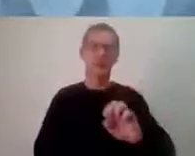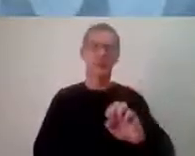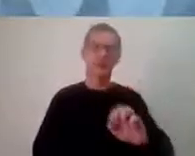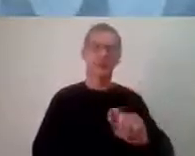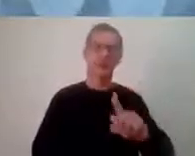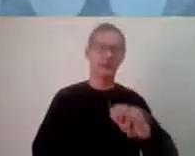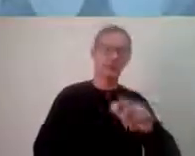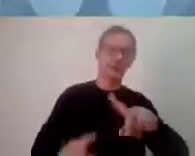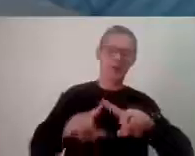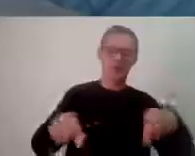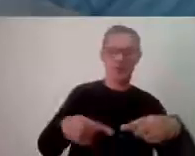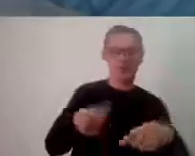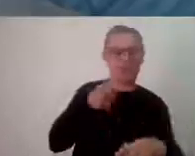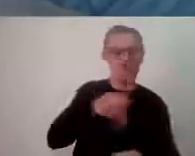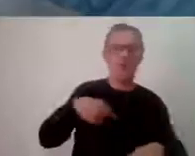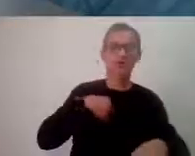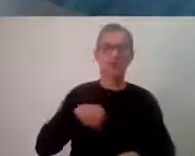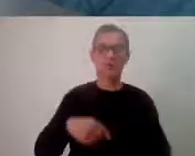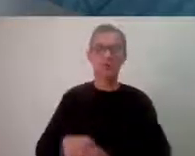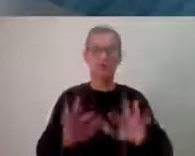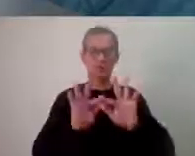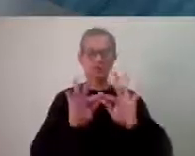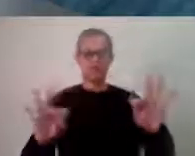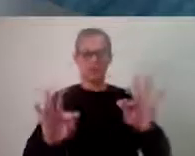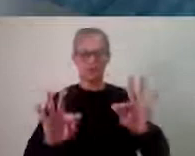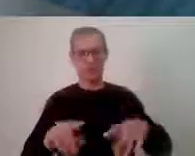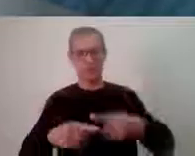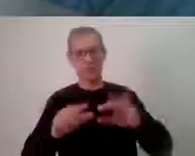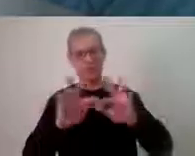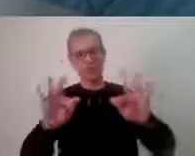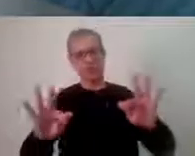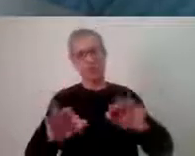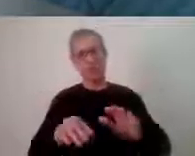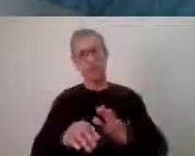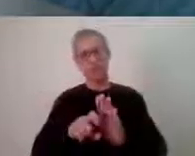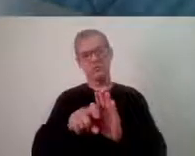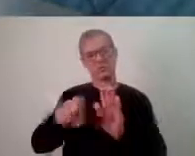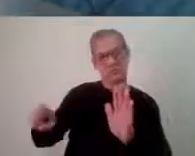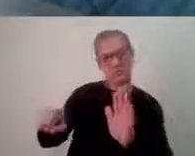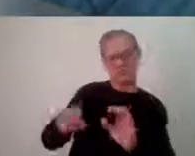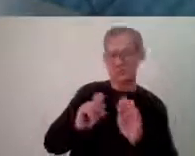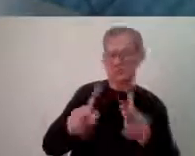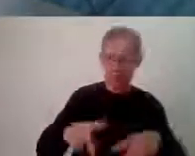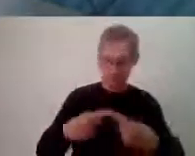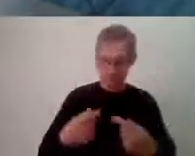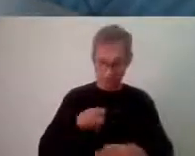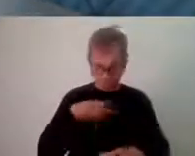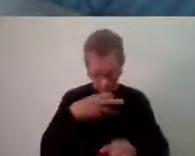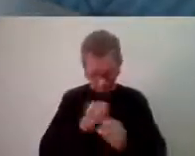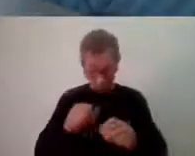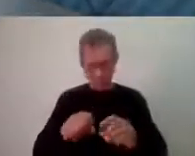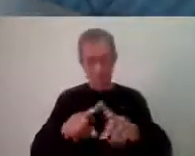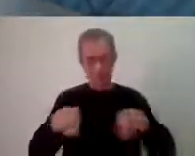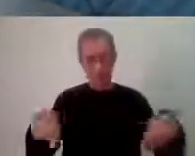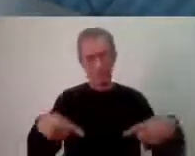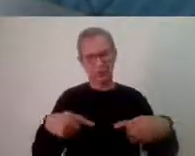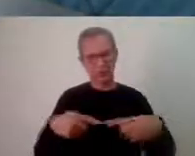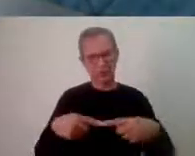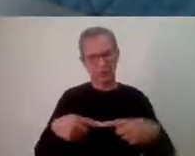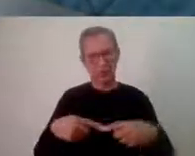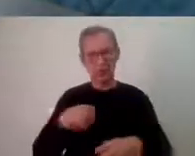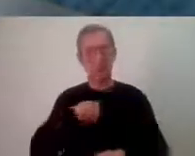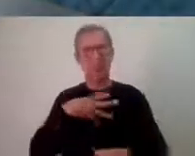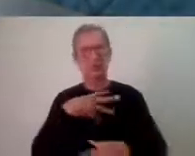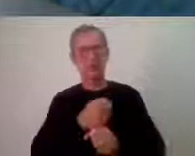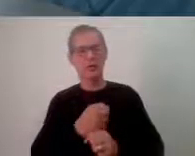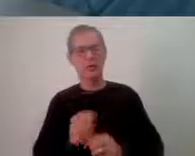A área, então, professora, se eu tenho lá uma função, tem uma função, o eixo x. Ok, para eu calcular a área dessa região, eu vou